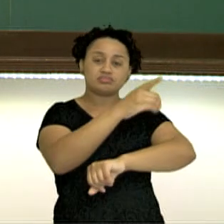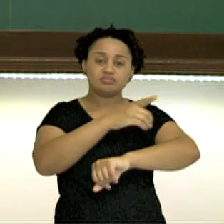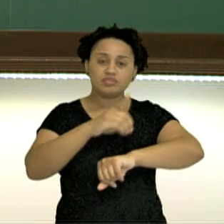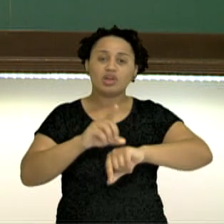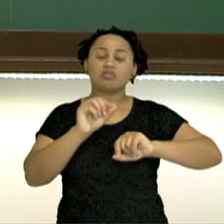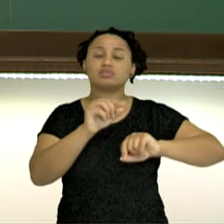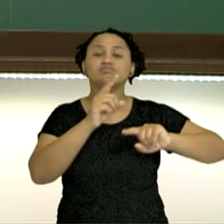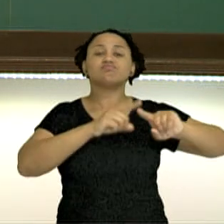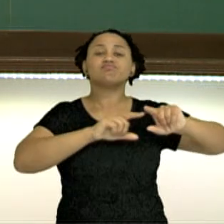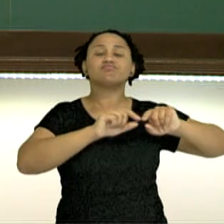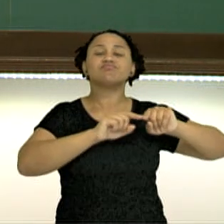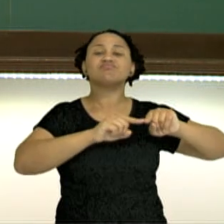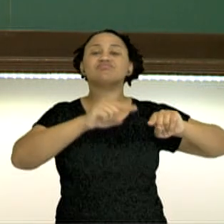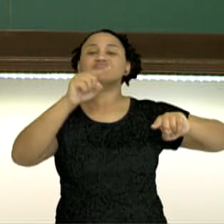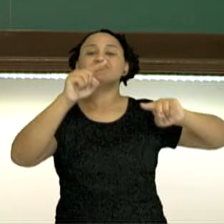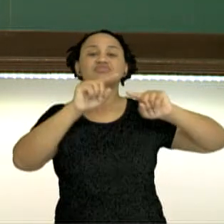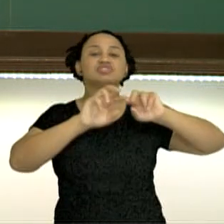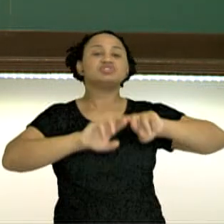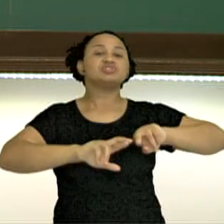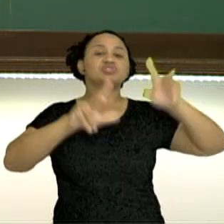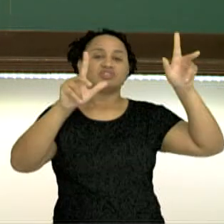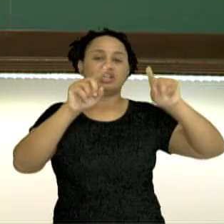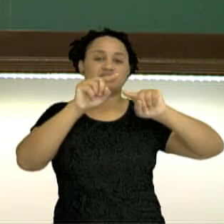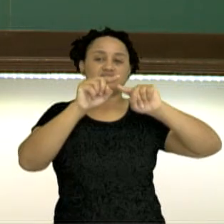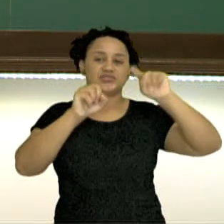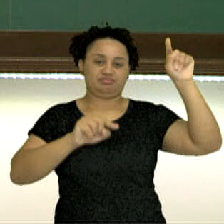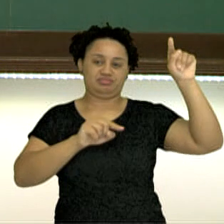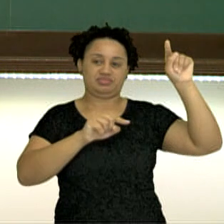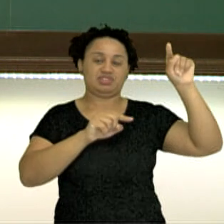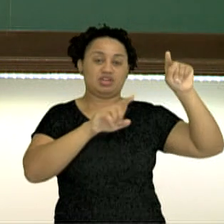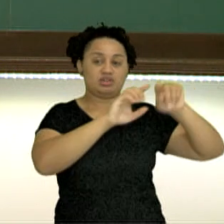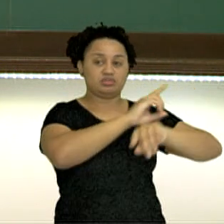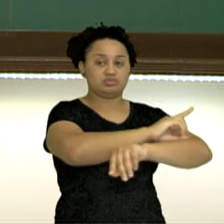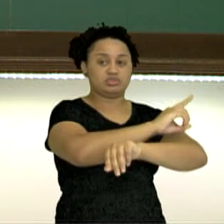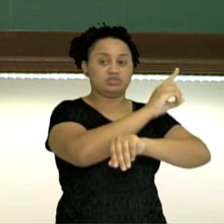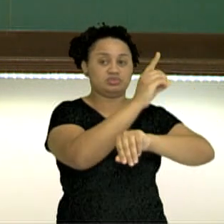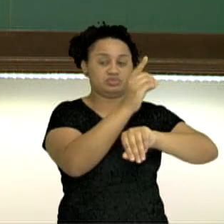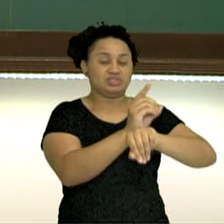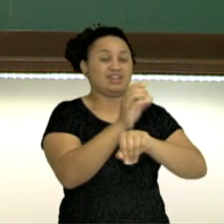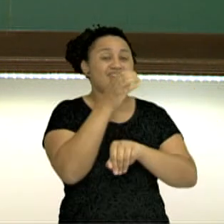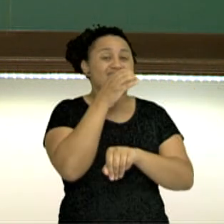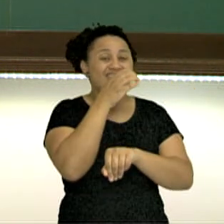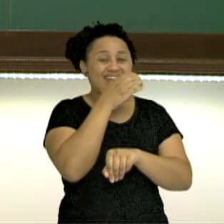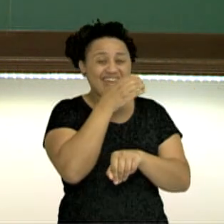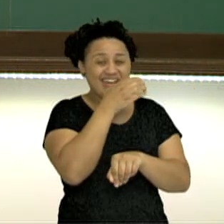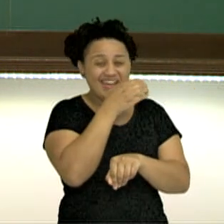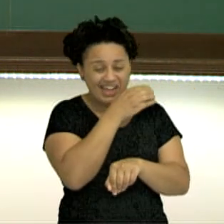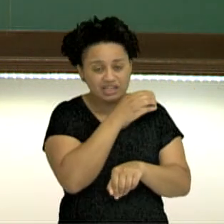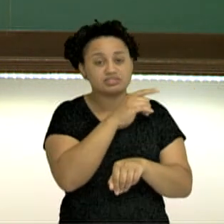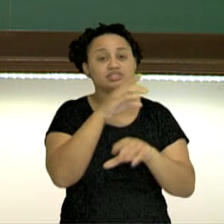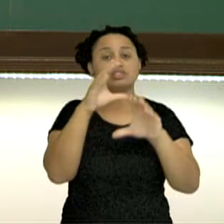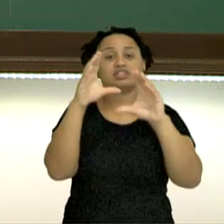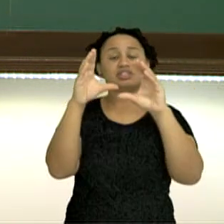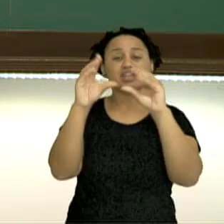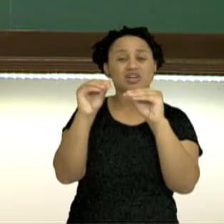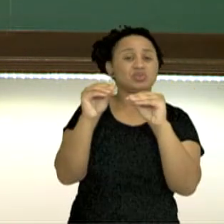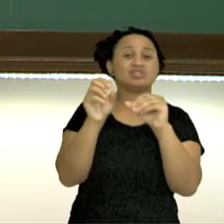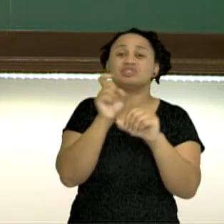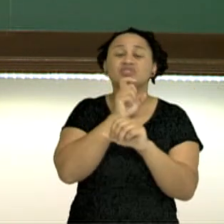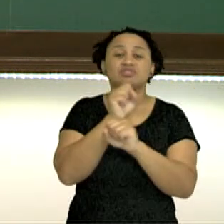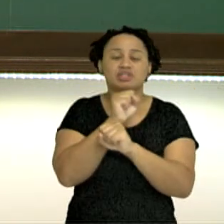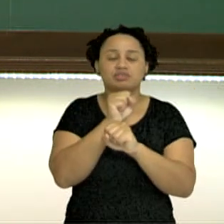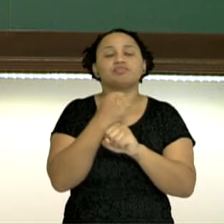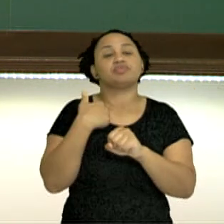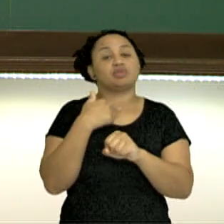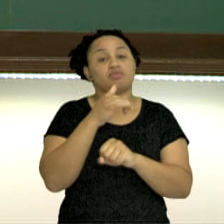uma grande amplitude térmica quando comparados dia e noite. Um exemplo disso é o Saara, que é o grande